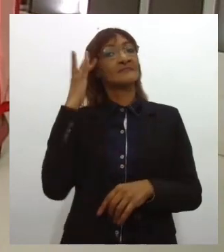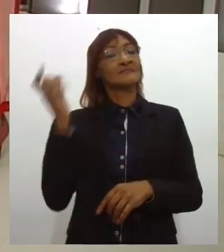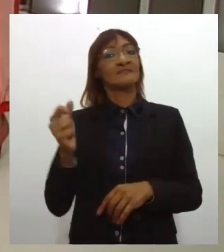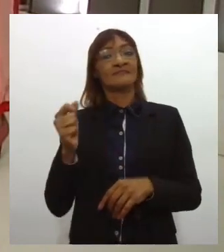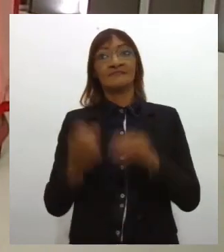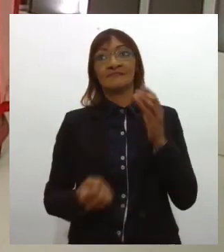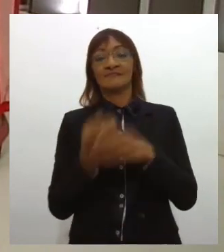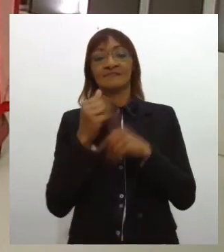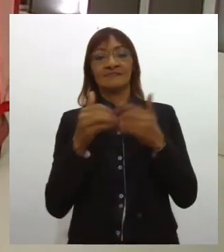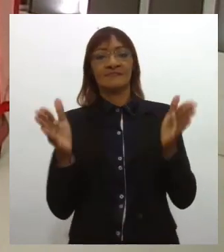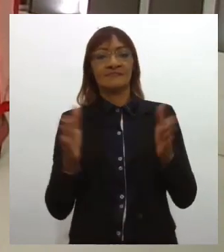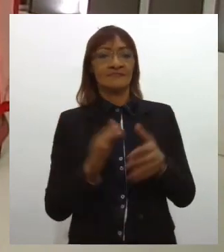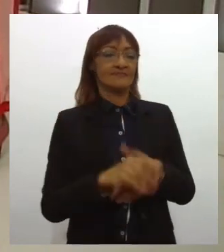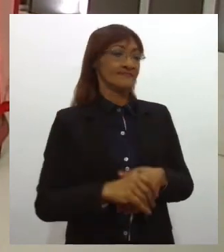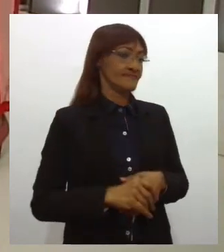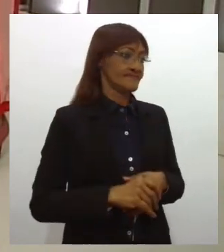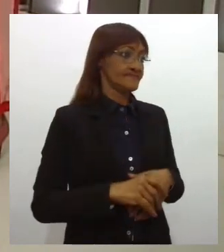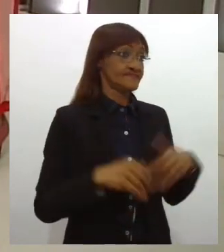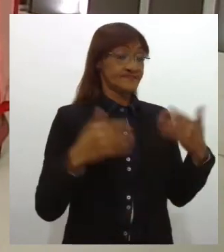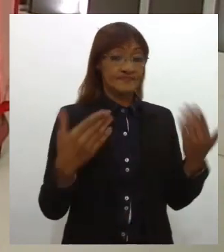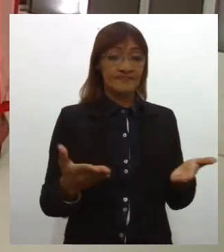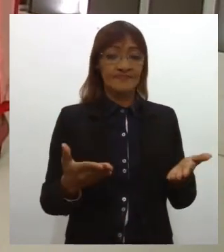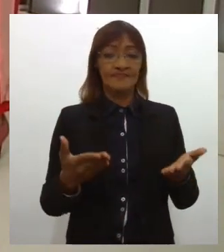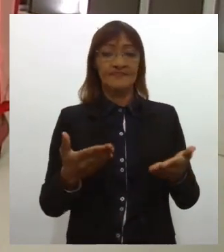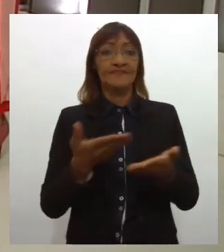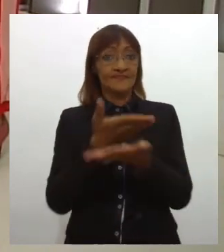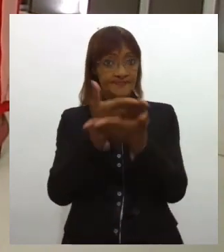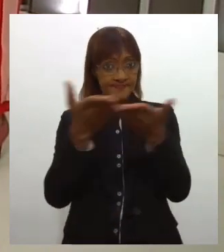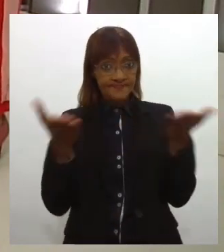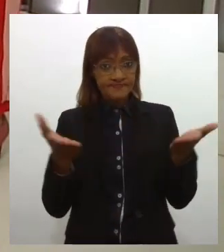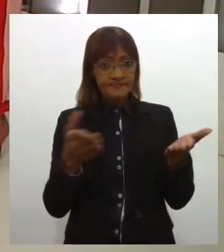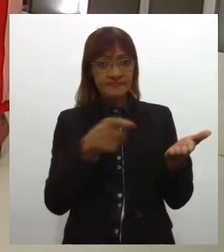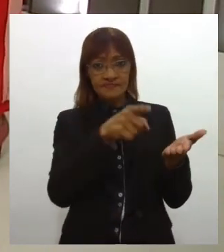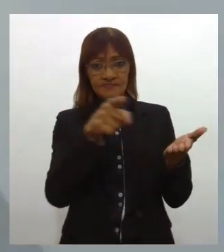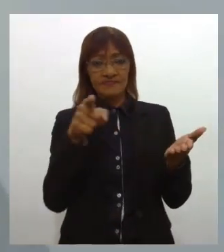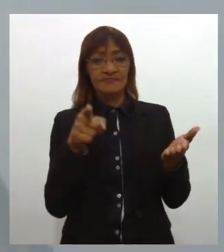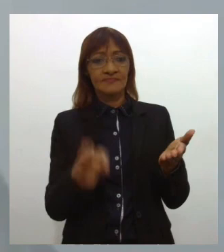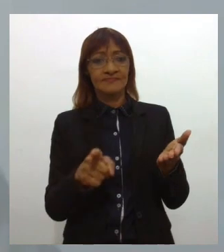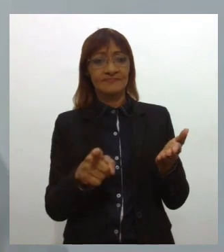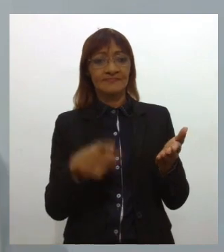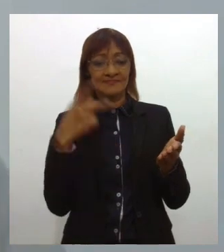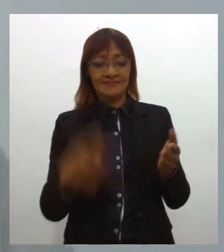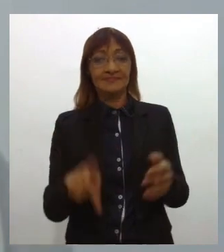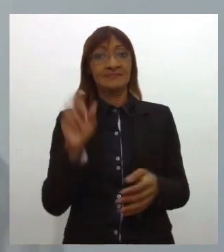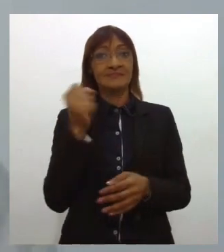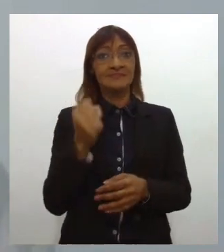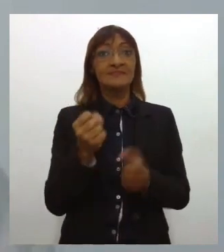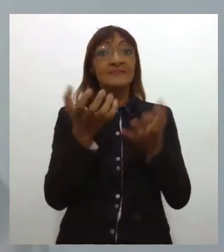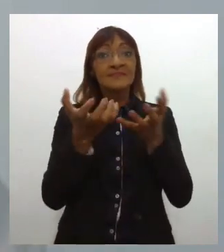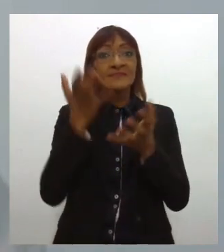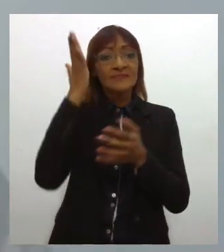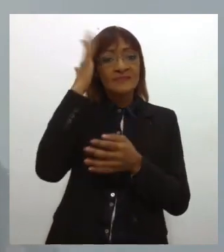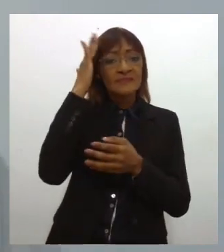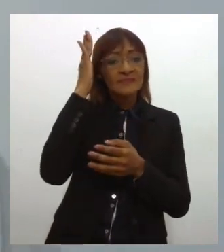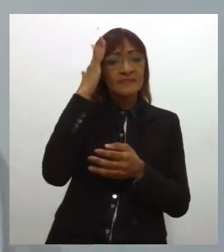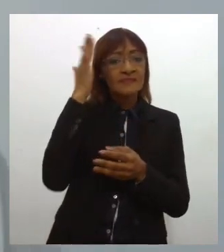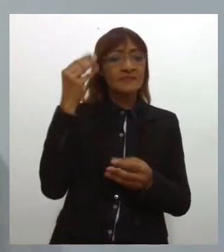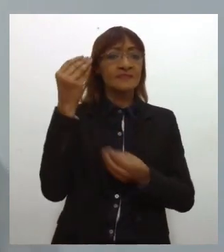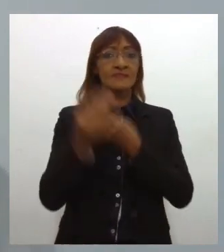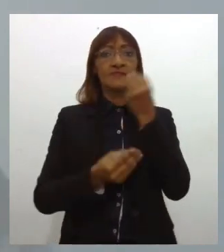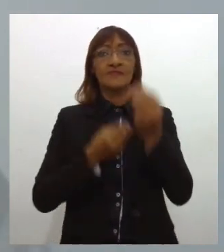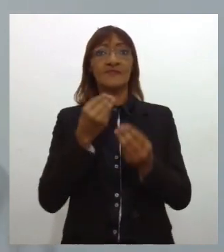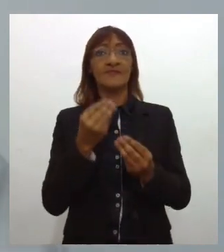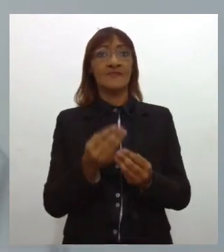lançamento. Então eu quero convidar você que pensa Sergipe, que quer entender um pouco mais de onde nós vamos